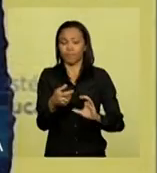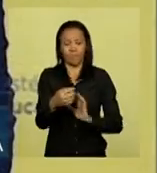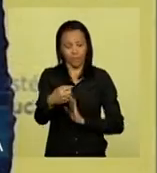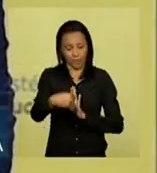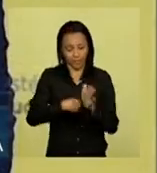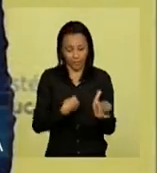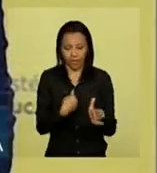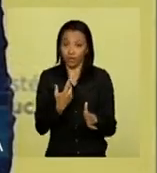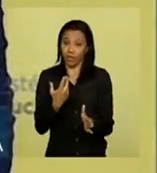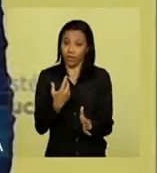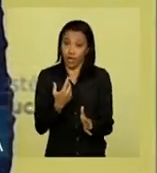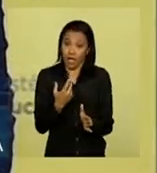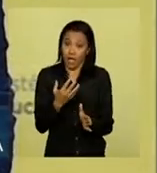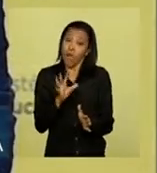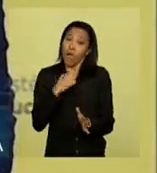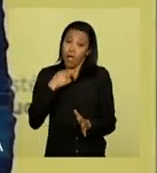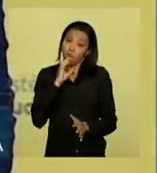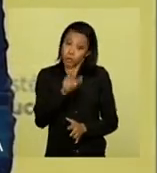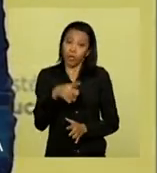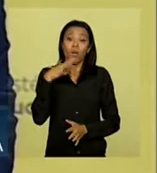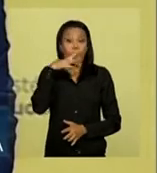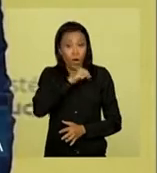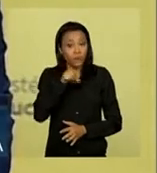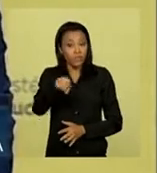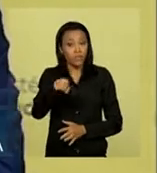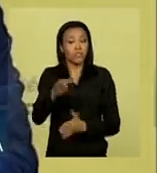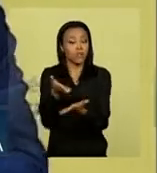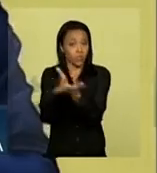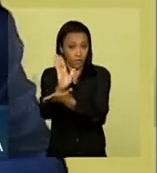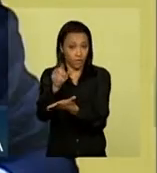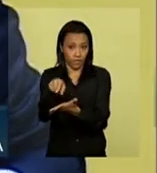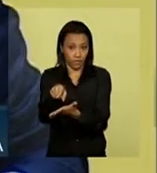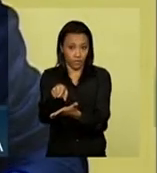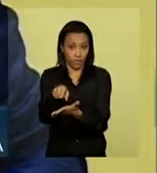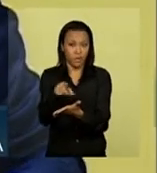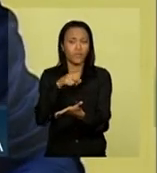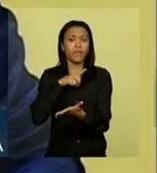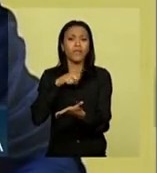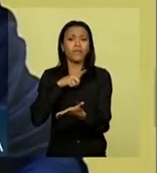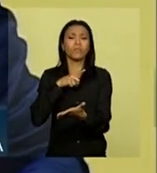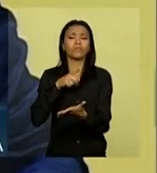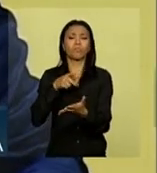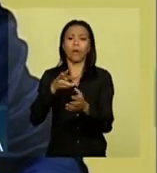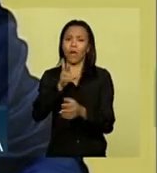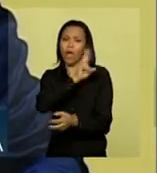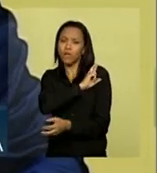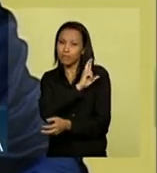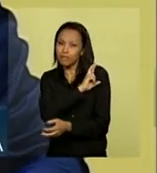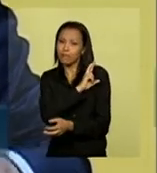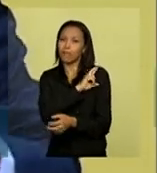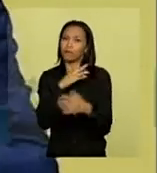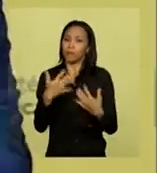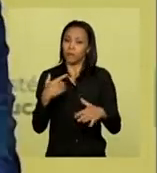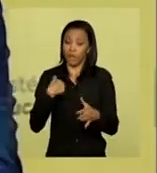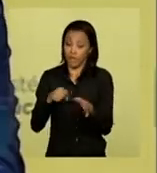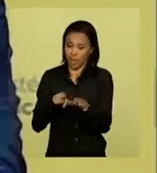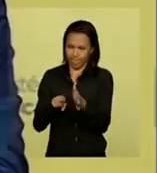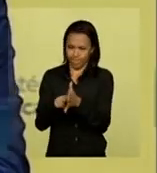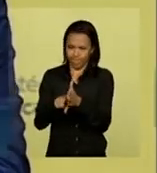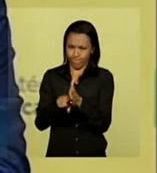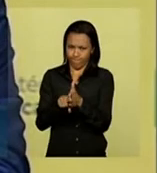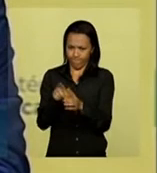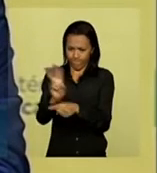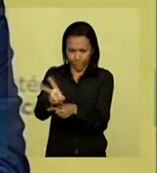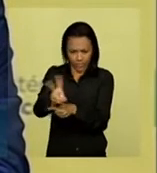acho fundamental que nos faz seja aprovado nós temos uma responsabilidade muito grande que é fiscalização e